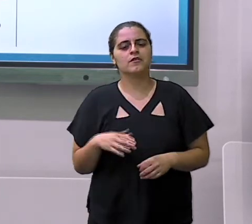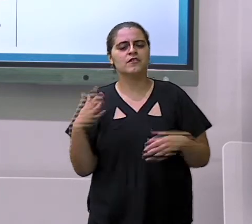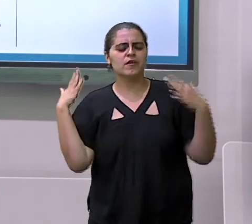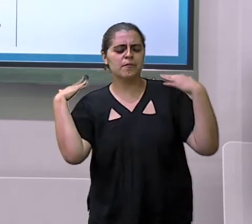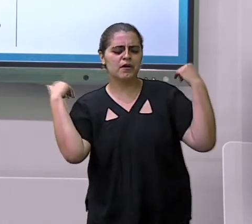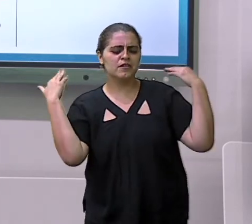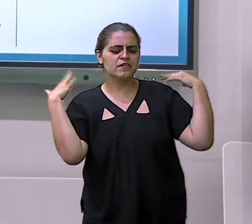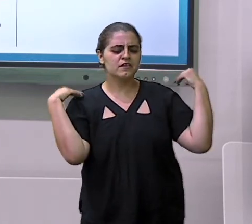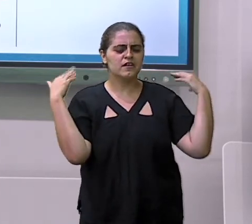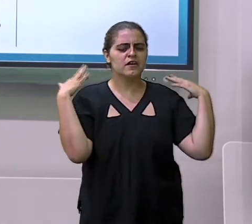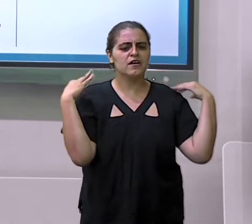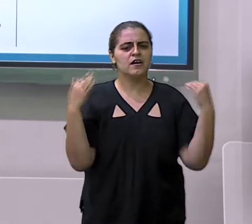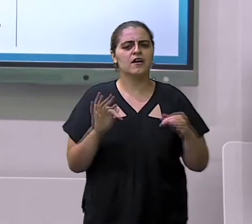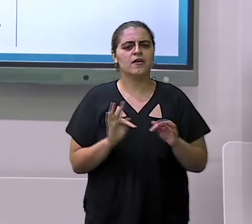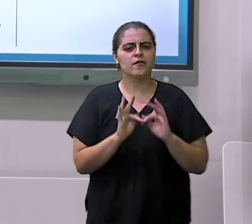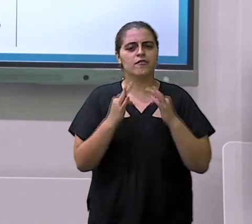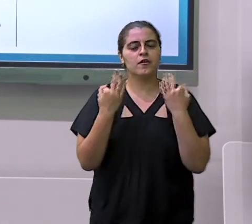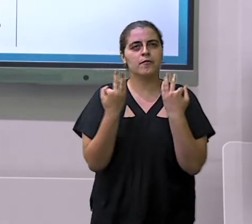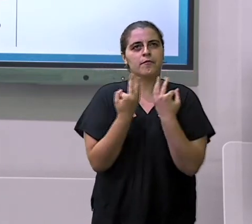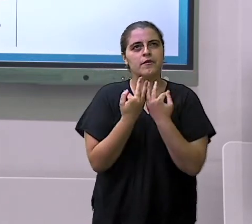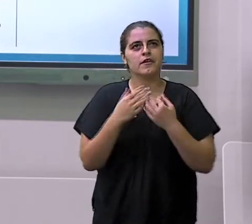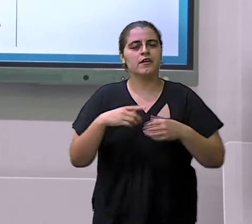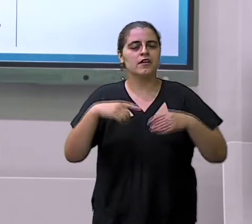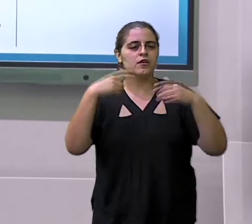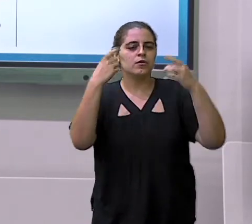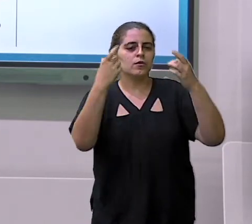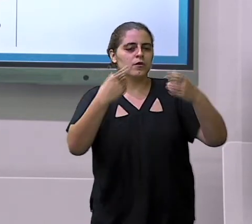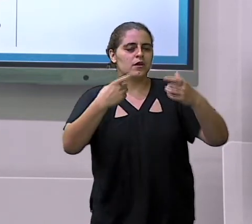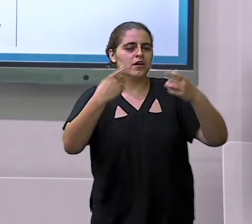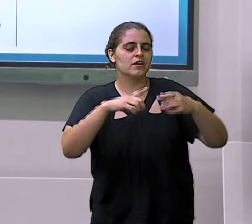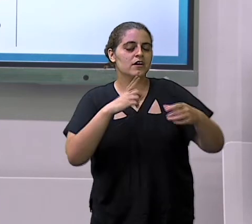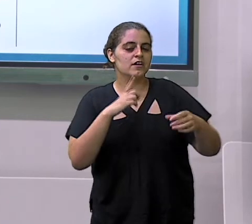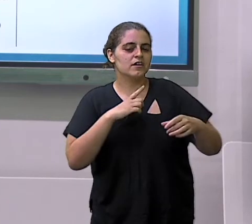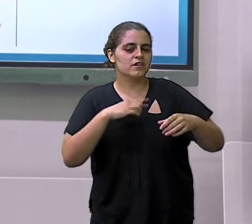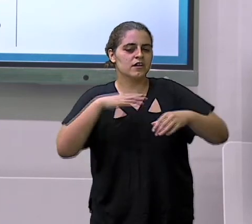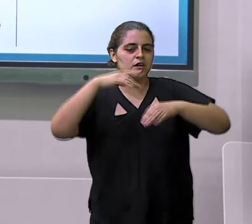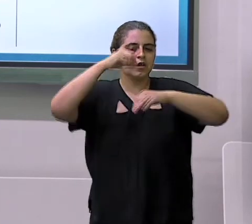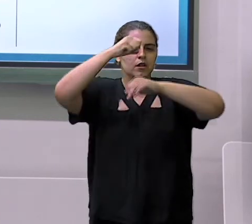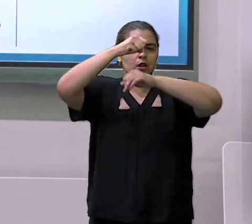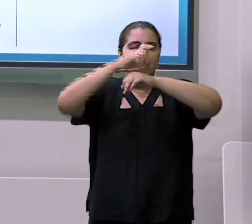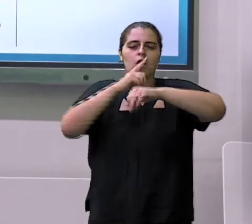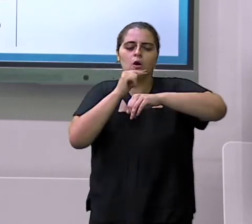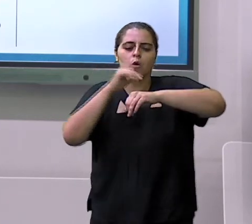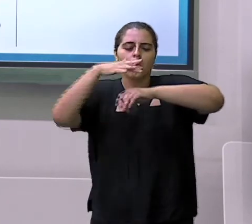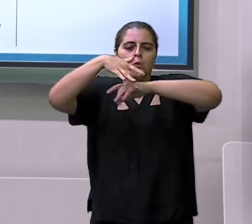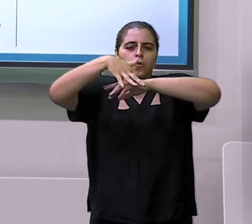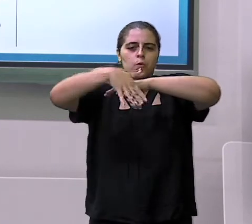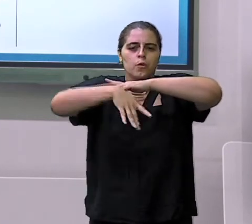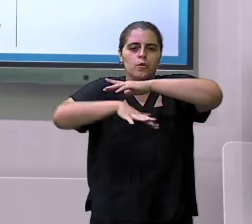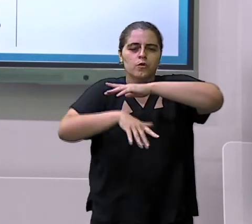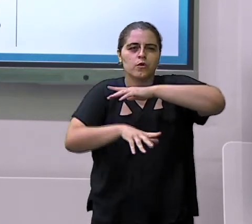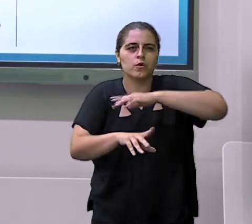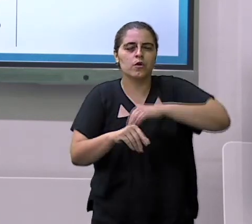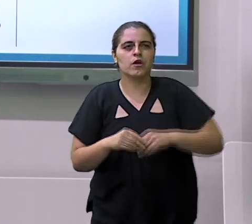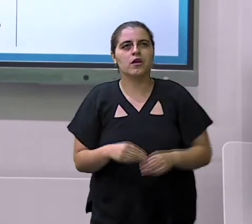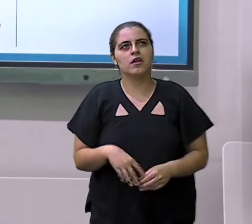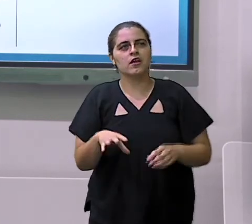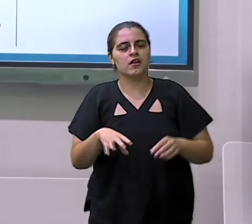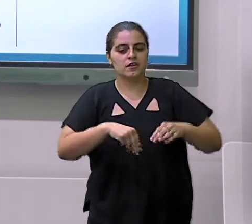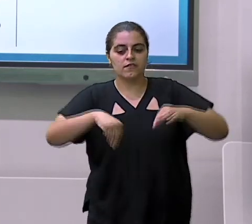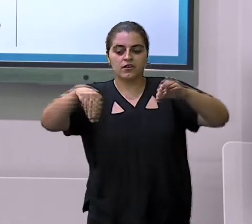família. E ali você resolve fazer um piquenique. No final, você vai deixar espalhado